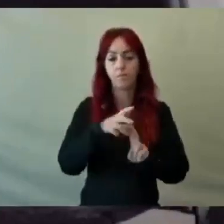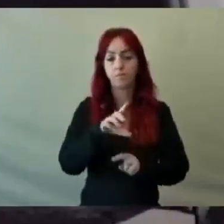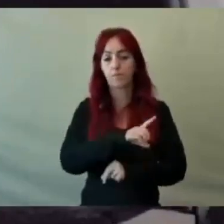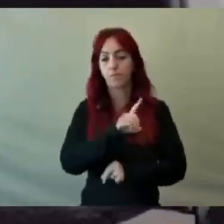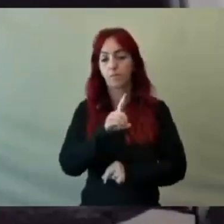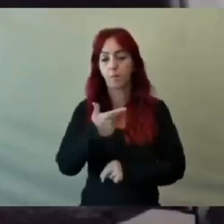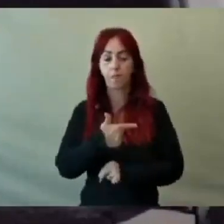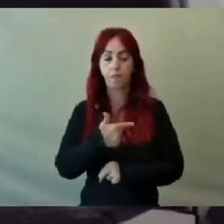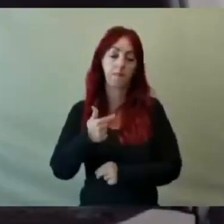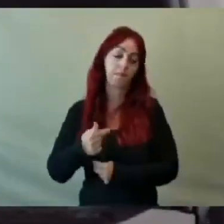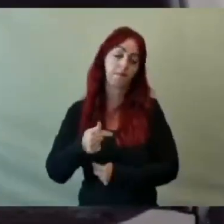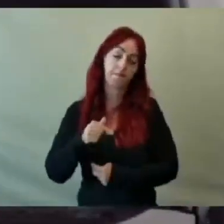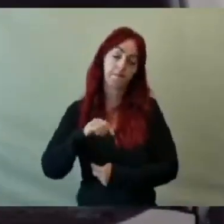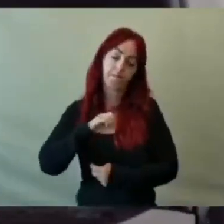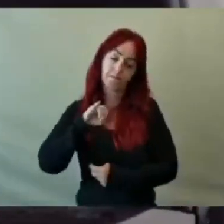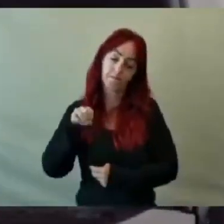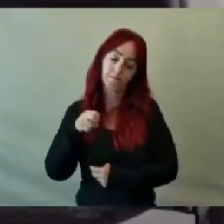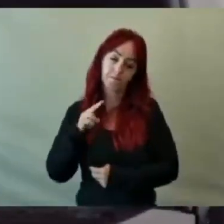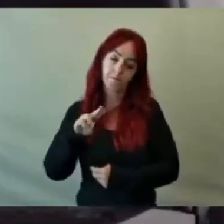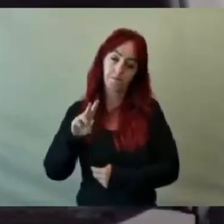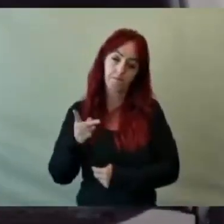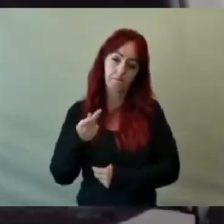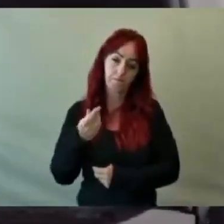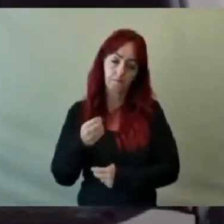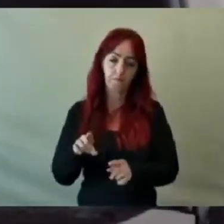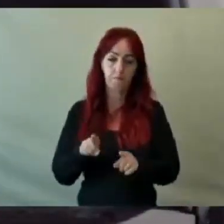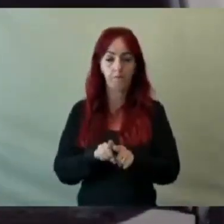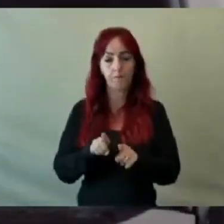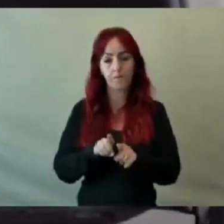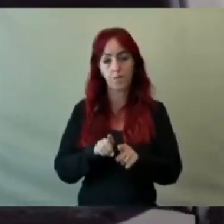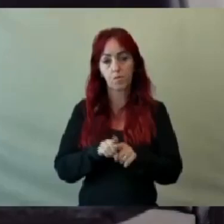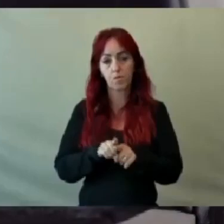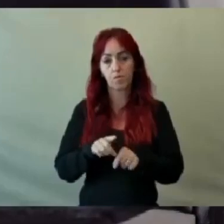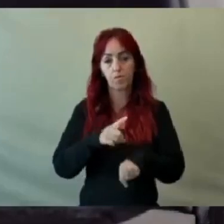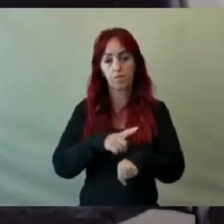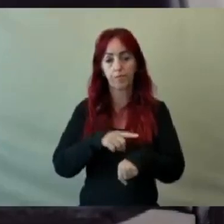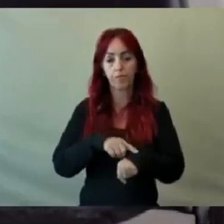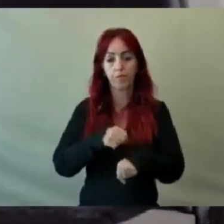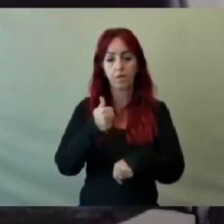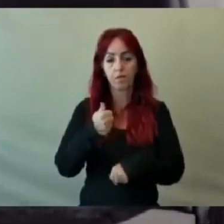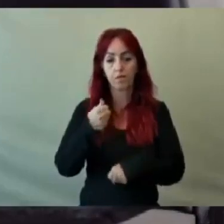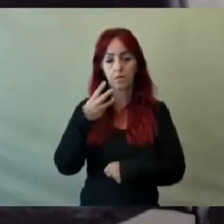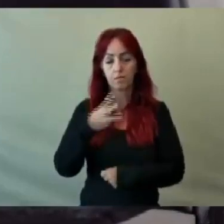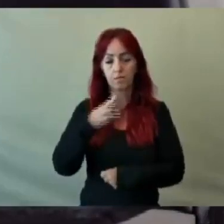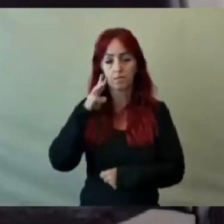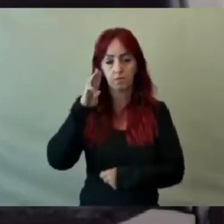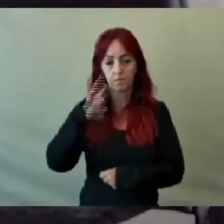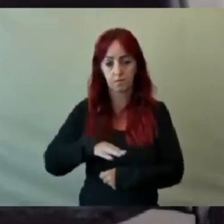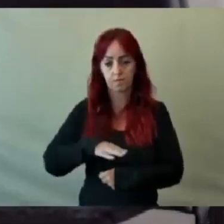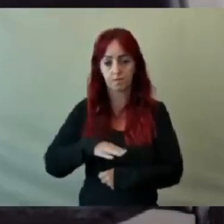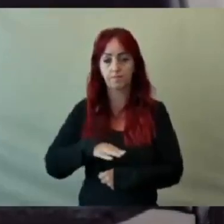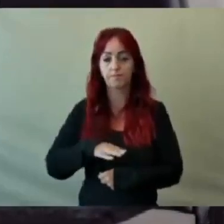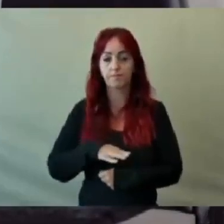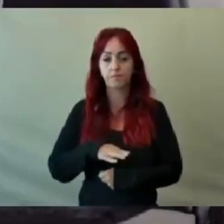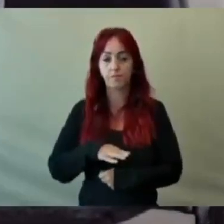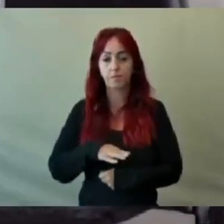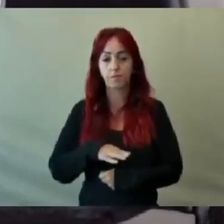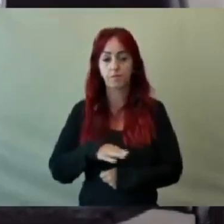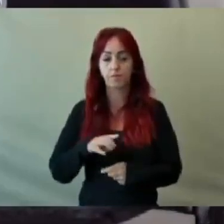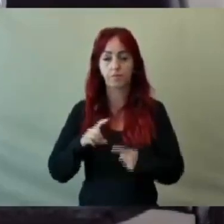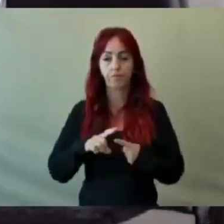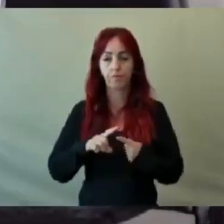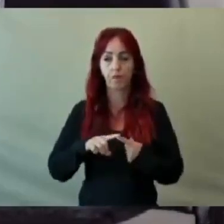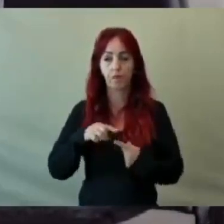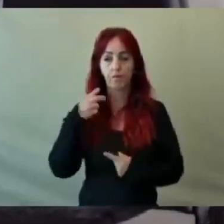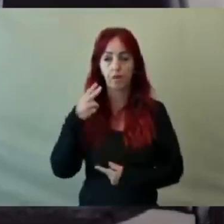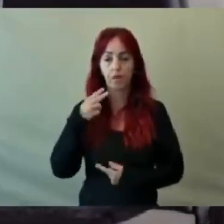2024, o horário é 13 horas, local plenário Camil Caram, autoria vereadora professora Nara. Está